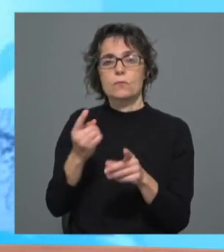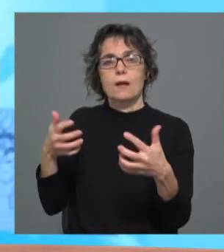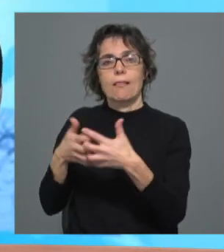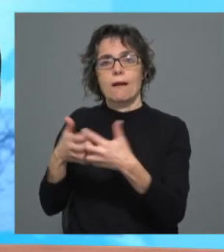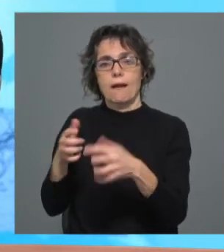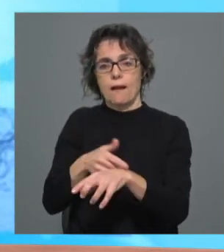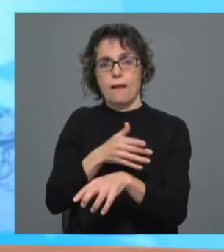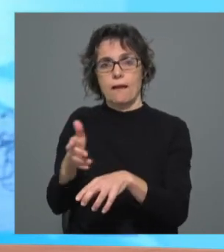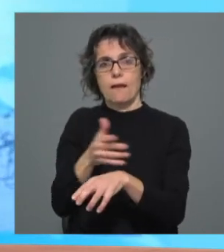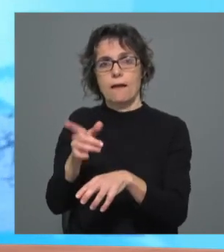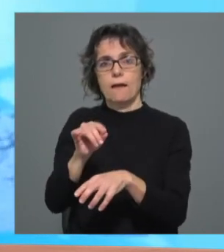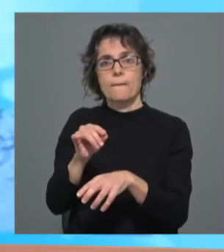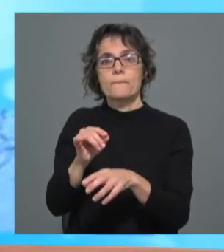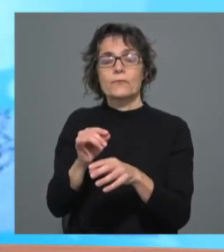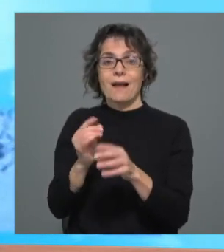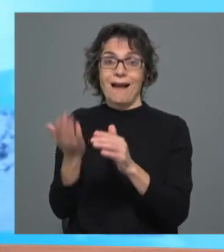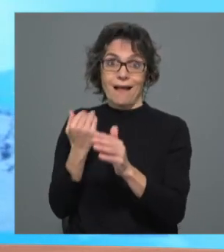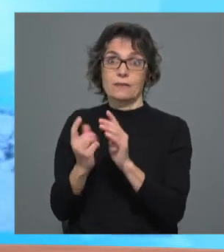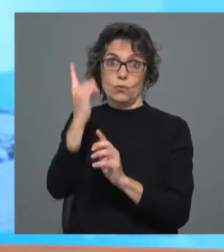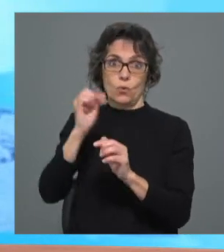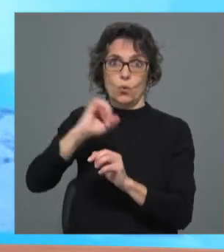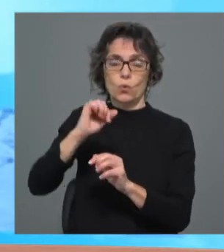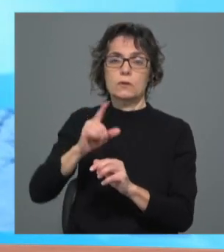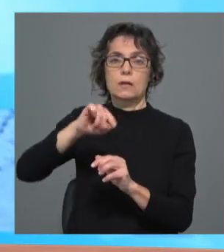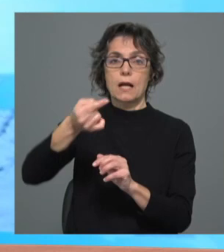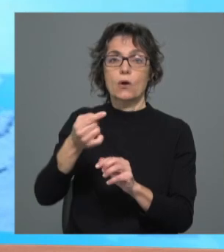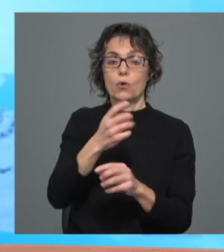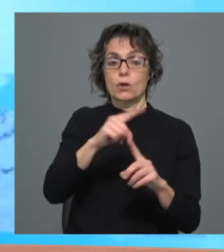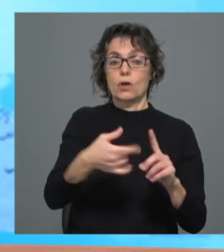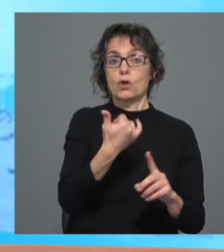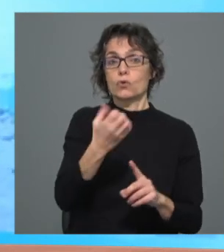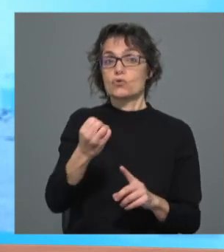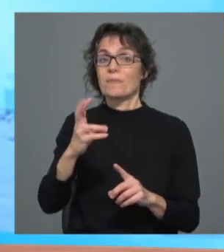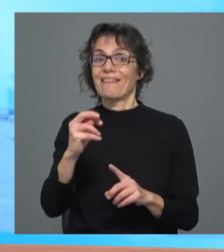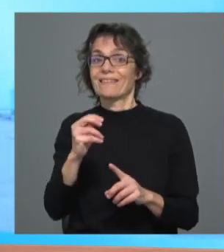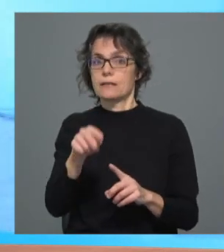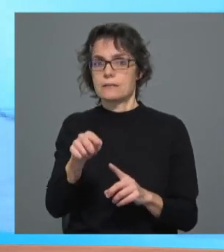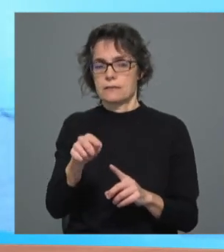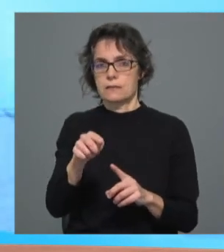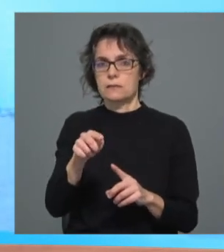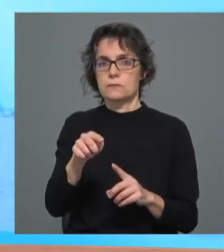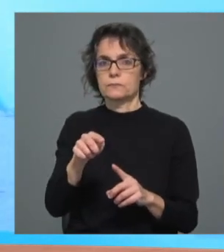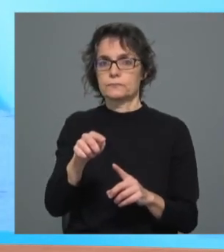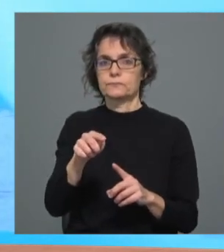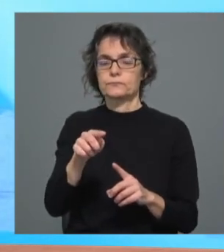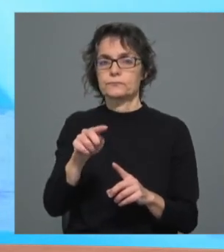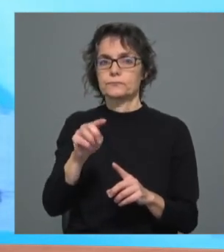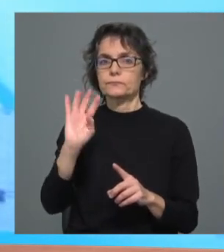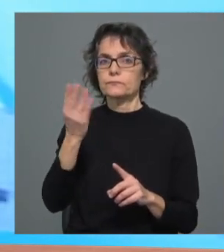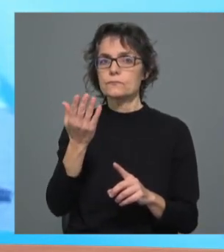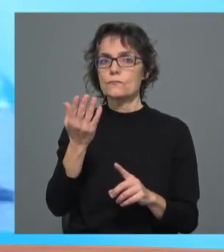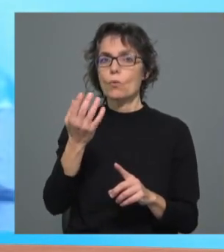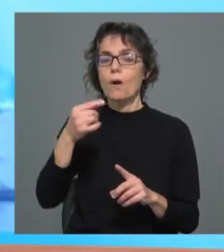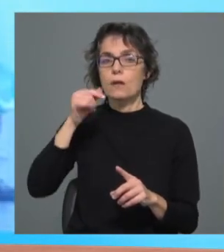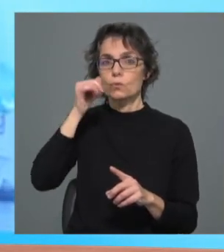antes a guerra contra o Norte, mas sobretudo em 2013, quando o Sudão do Sul já